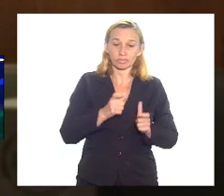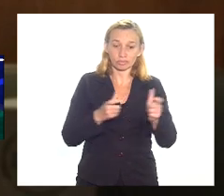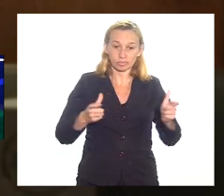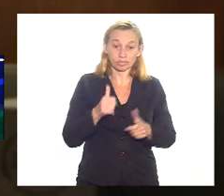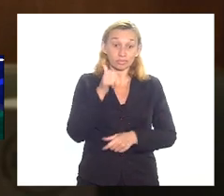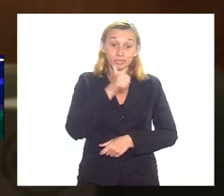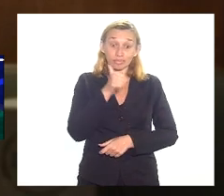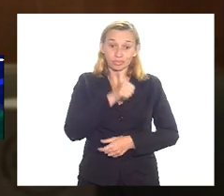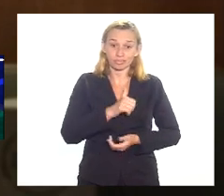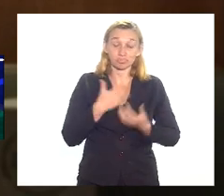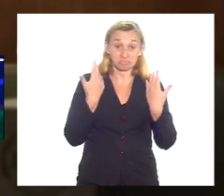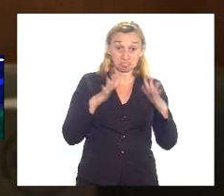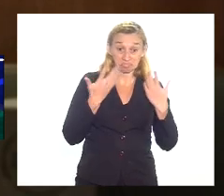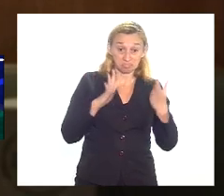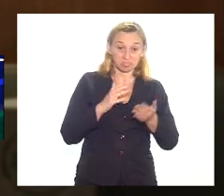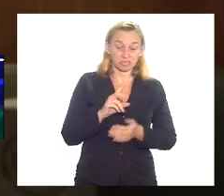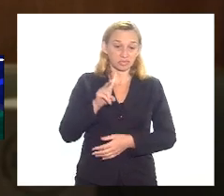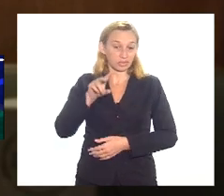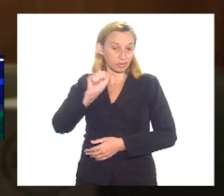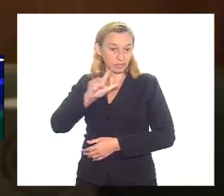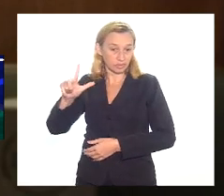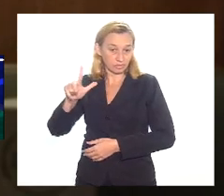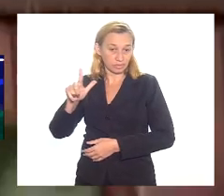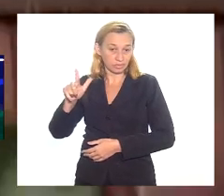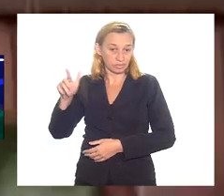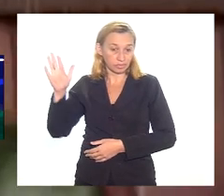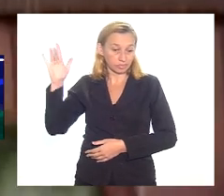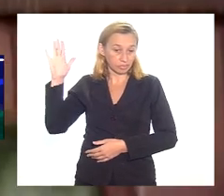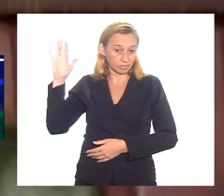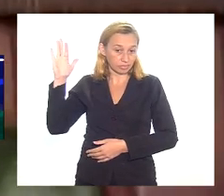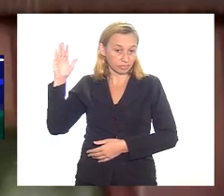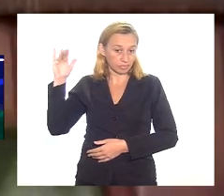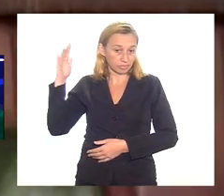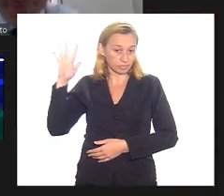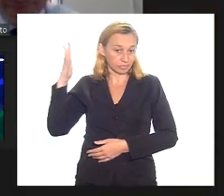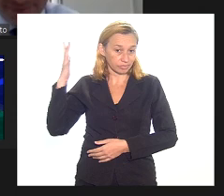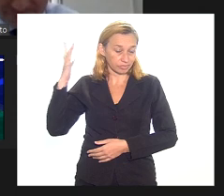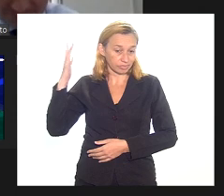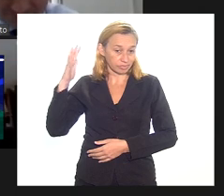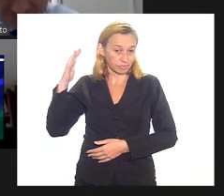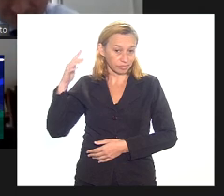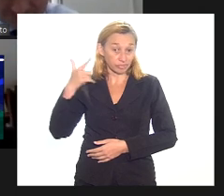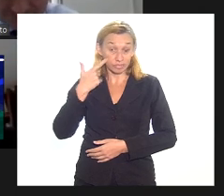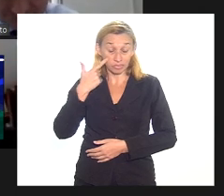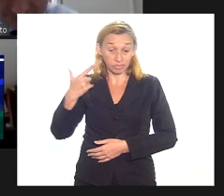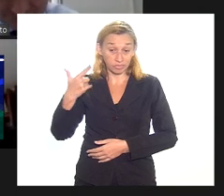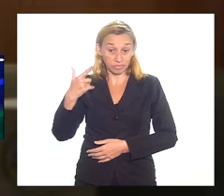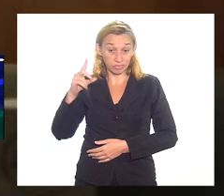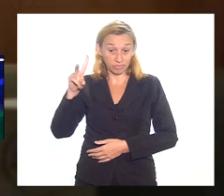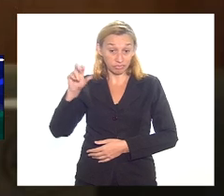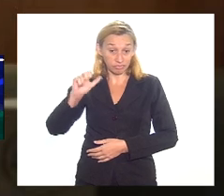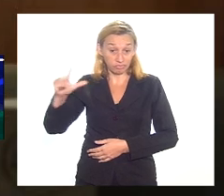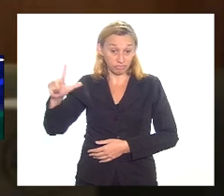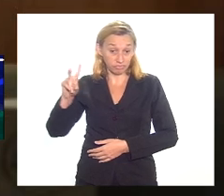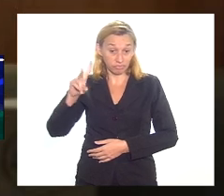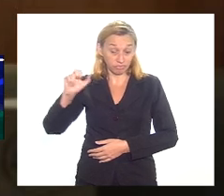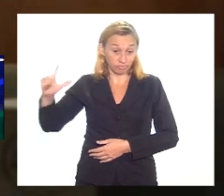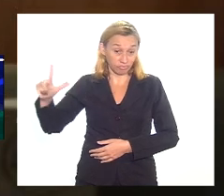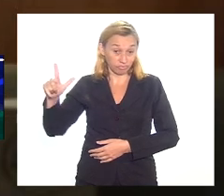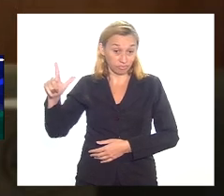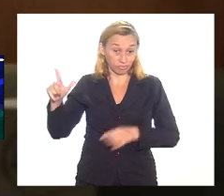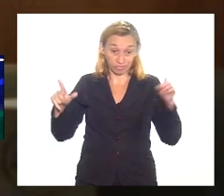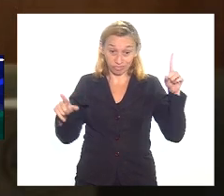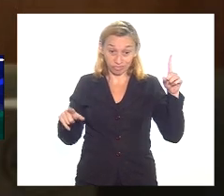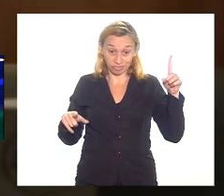Ô, Val! Aqui, Val, aqui, obrigada, ó. Obrigada, presidente. Aqui, Val. Deixa eu voltar aqui para mostrar o Val. Val, é aqui,